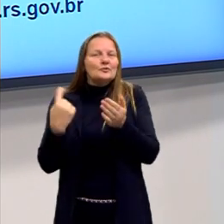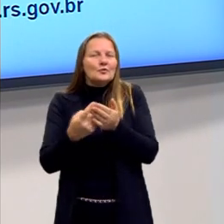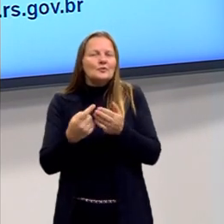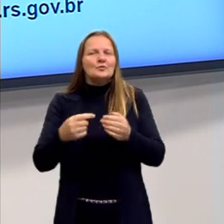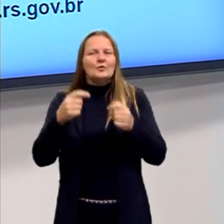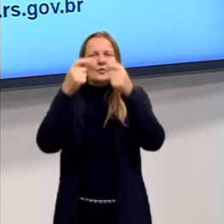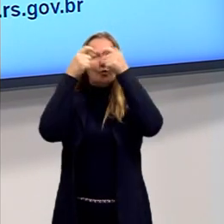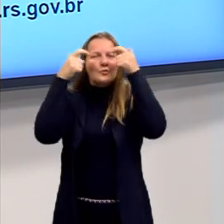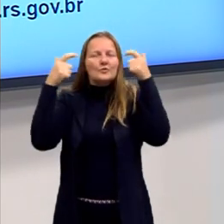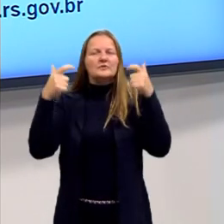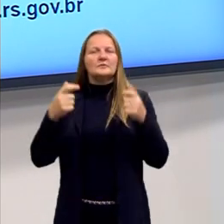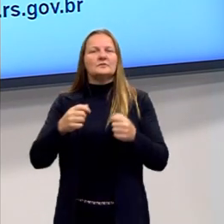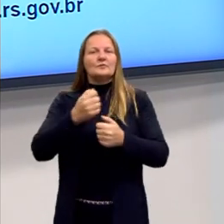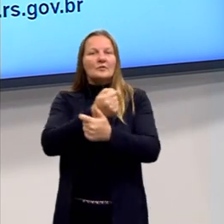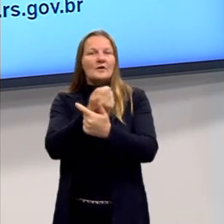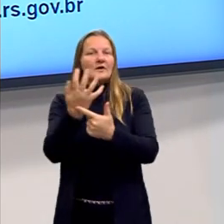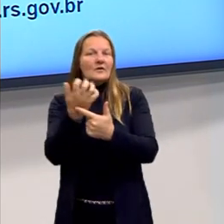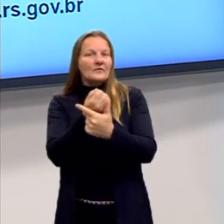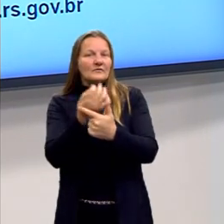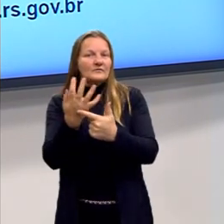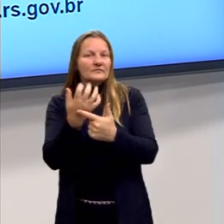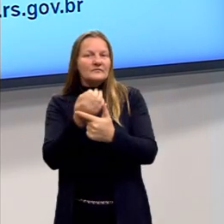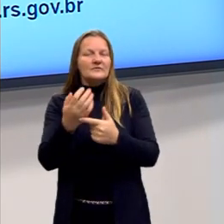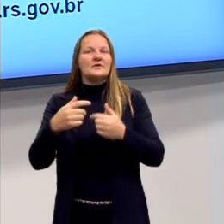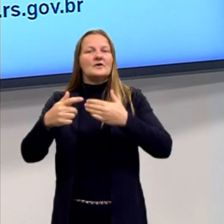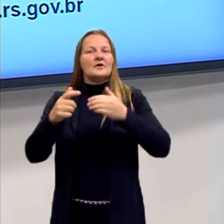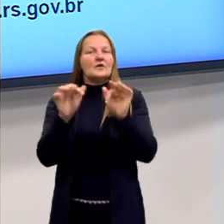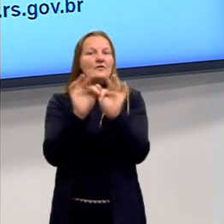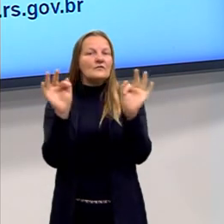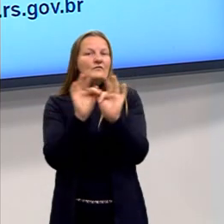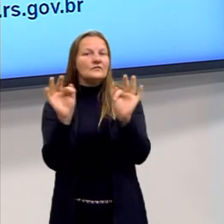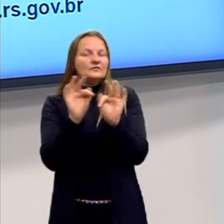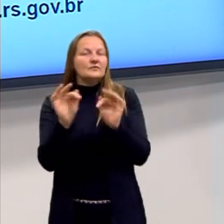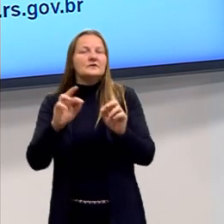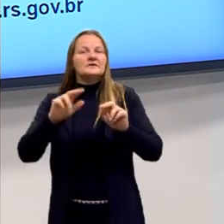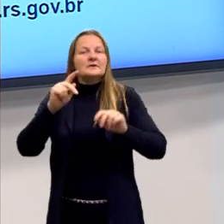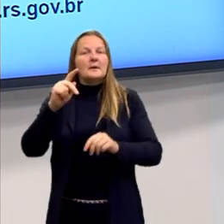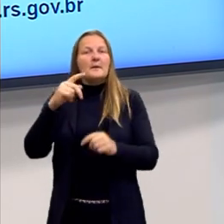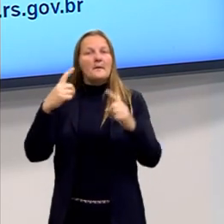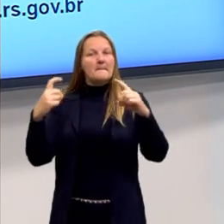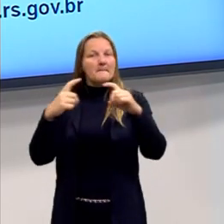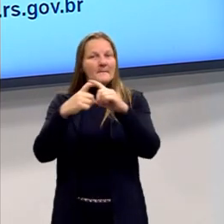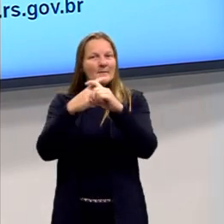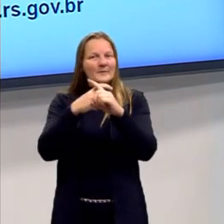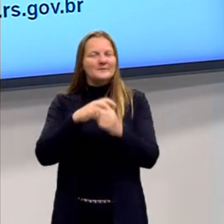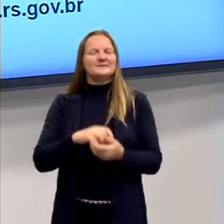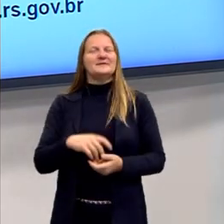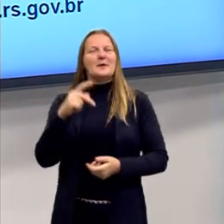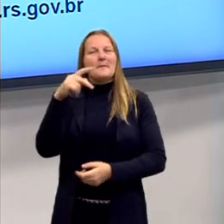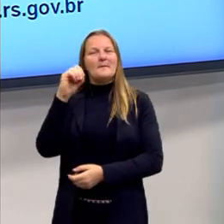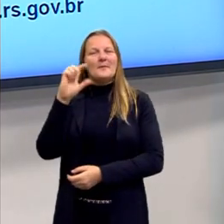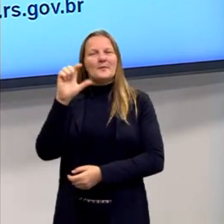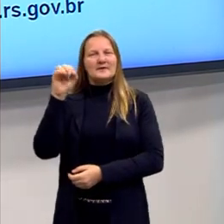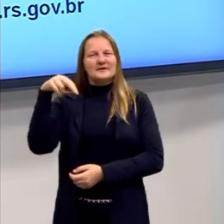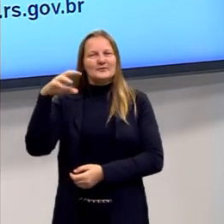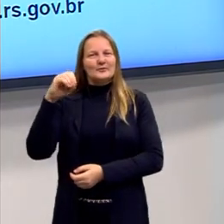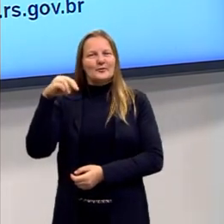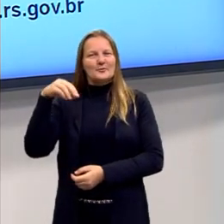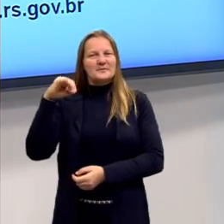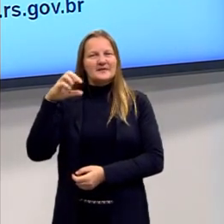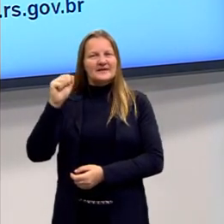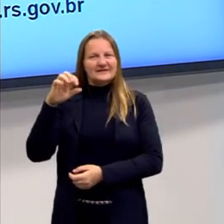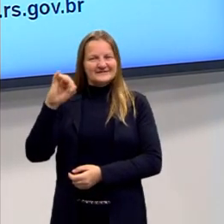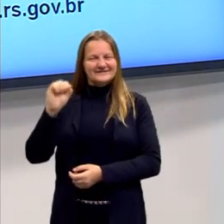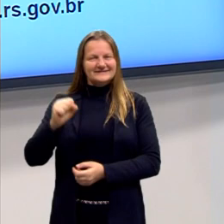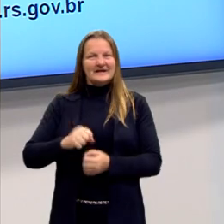conhecimentos algébricos né os estudos das funções polinomiais e agora nós vamos expandir um pouco